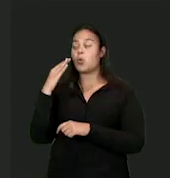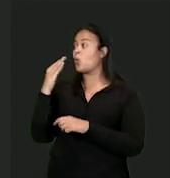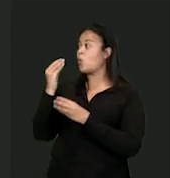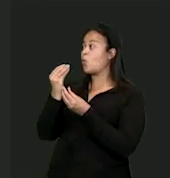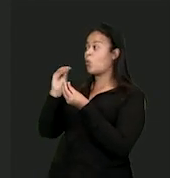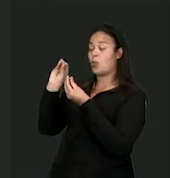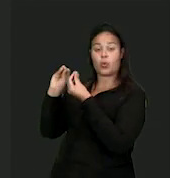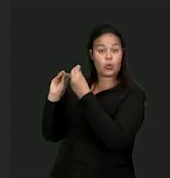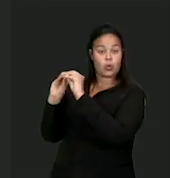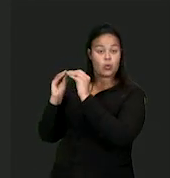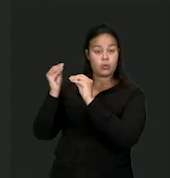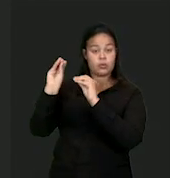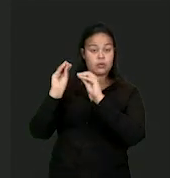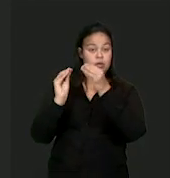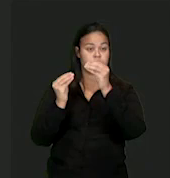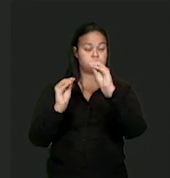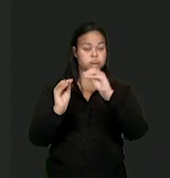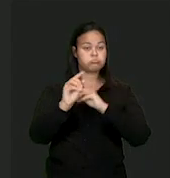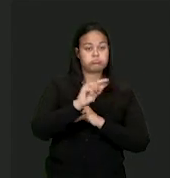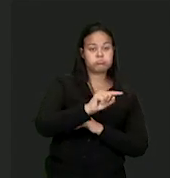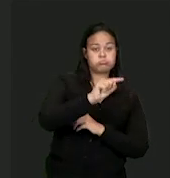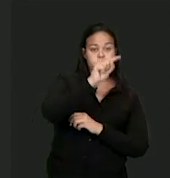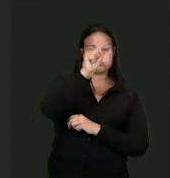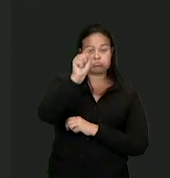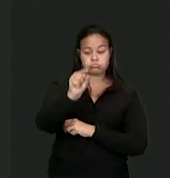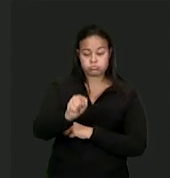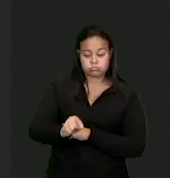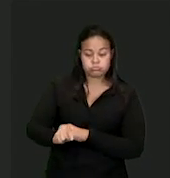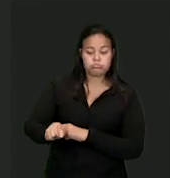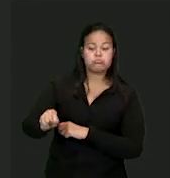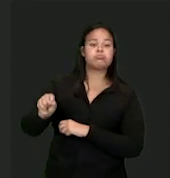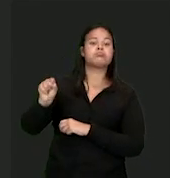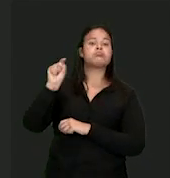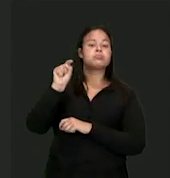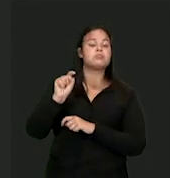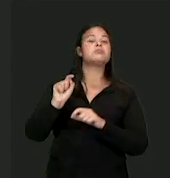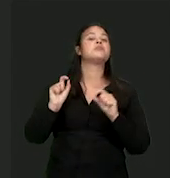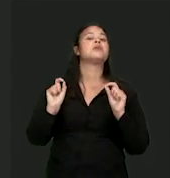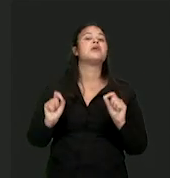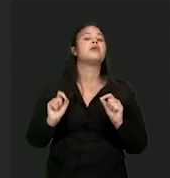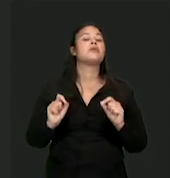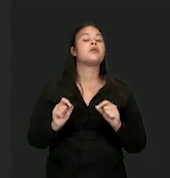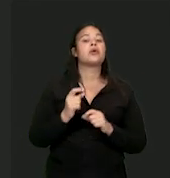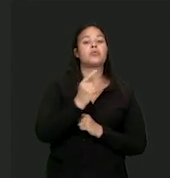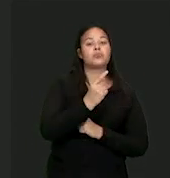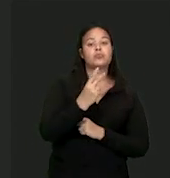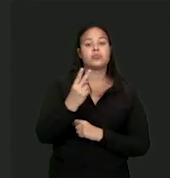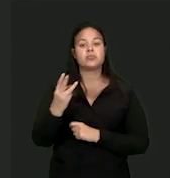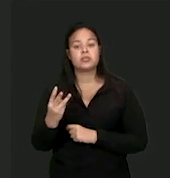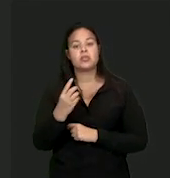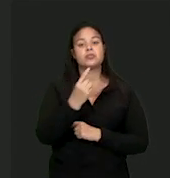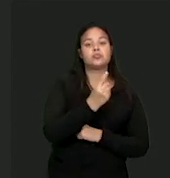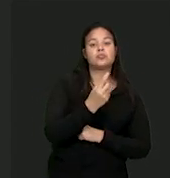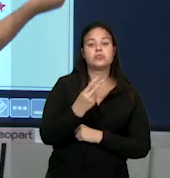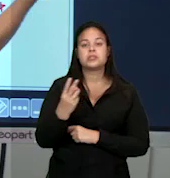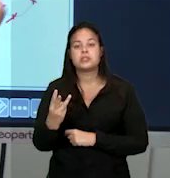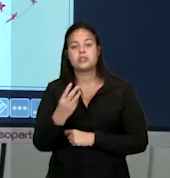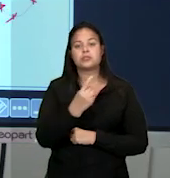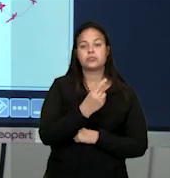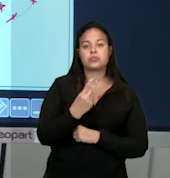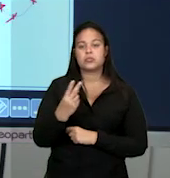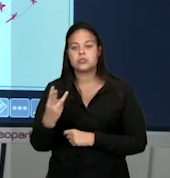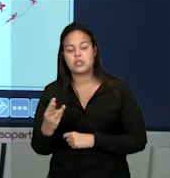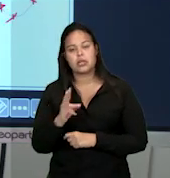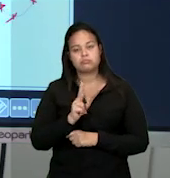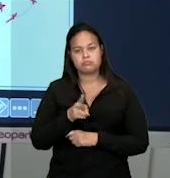ter 3, né, x aqui, que é exatamente 1, 2, 3, 1, 2, 3, 1, 2, 3 e assim